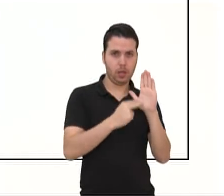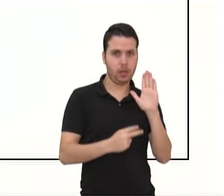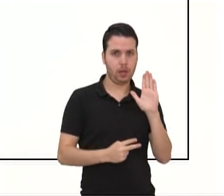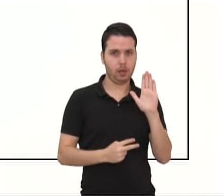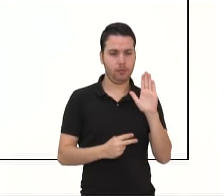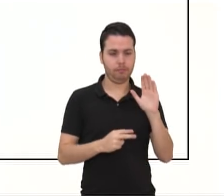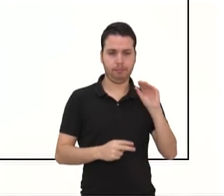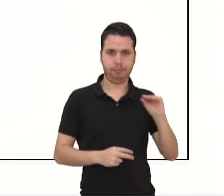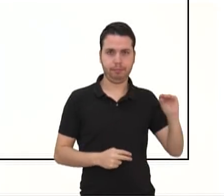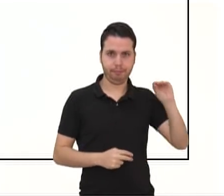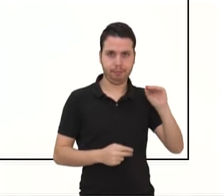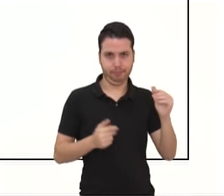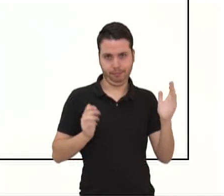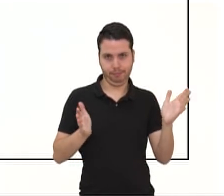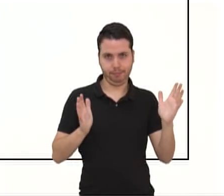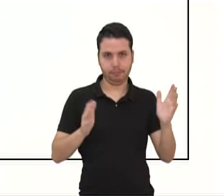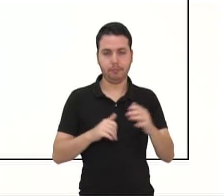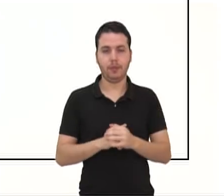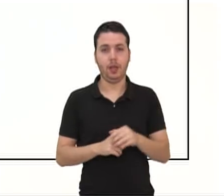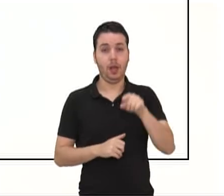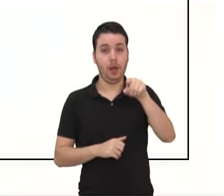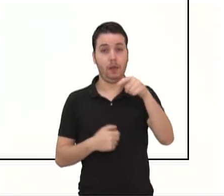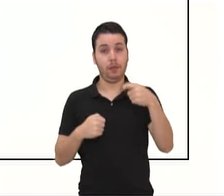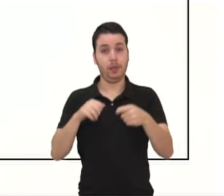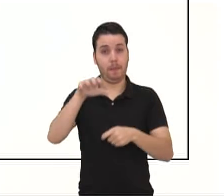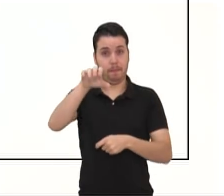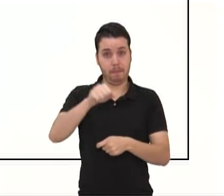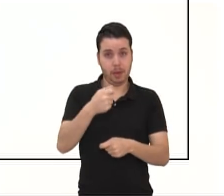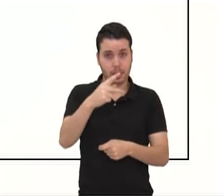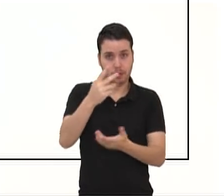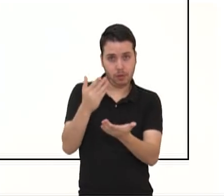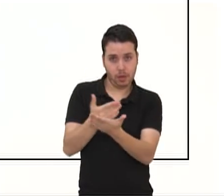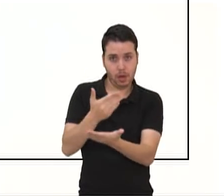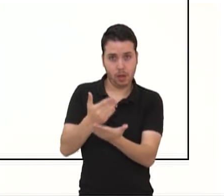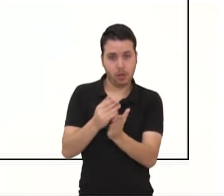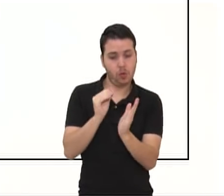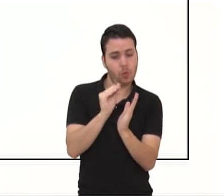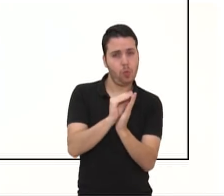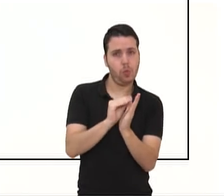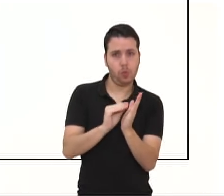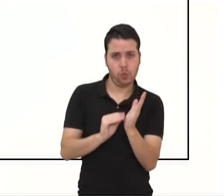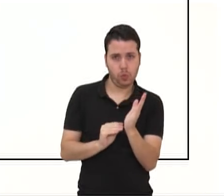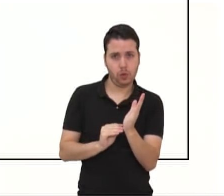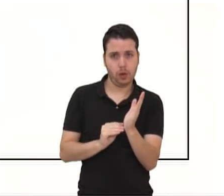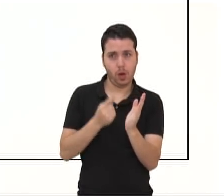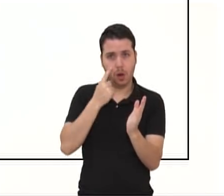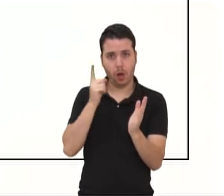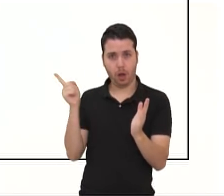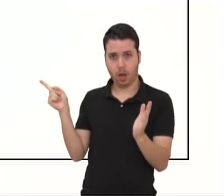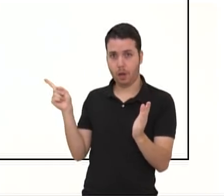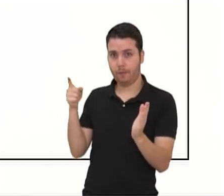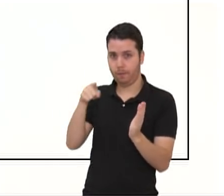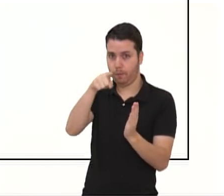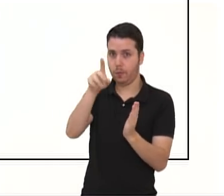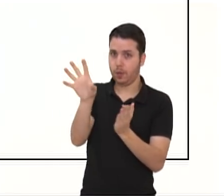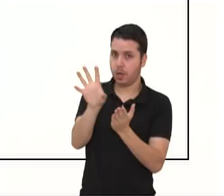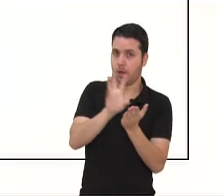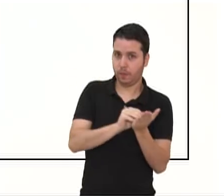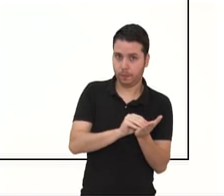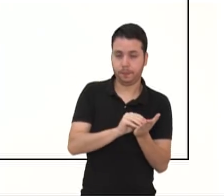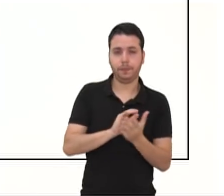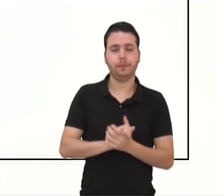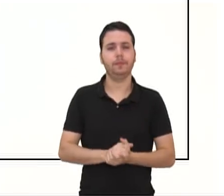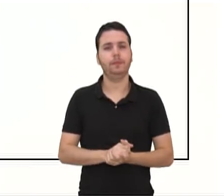você precisa agora pegar seu caderninho e anotar isso que nós temos aqui na tela, ok? Ó,